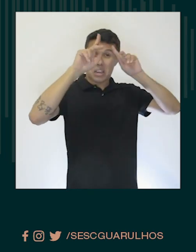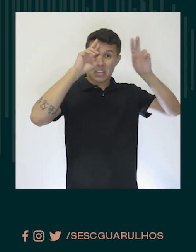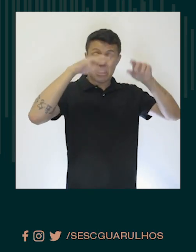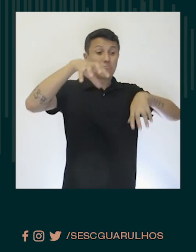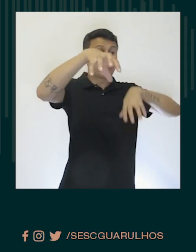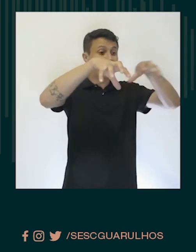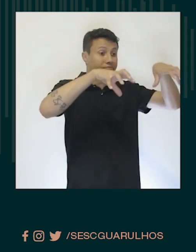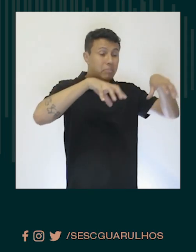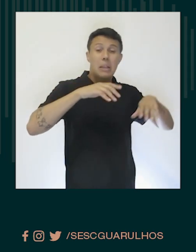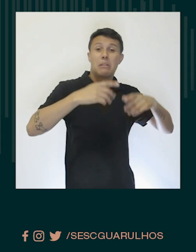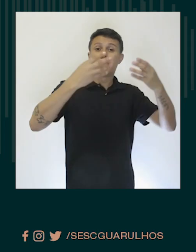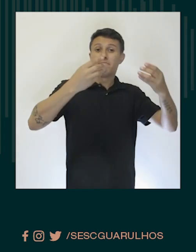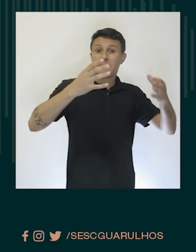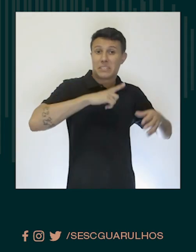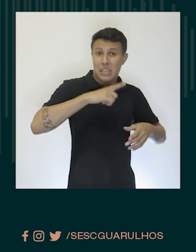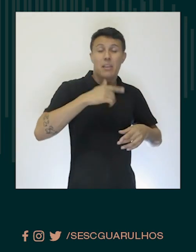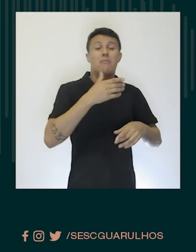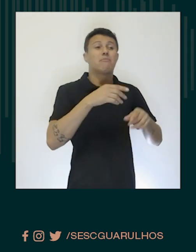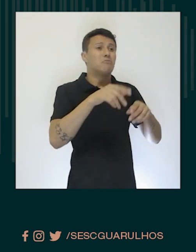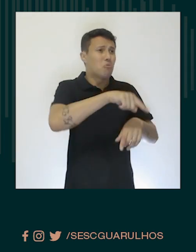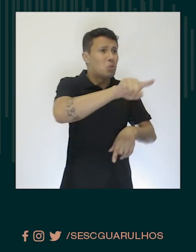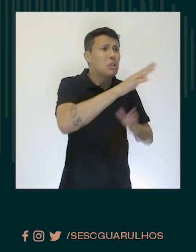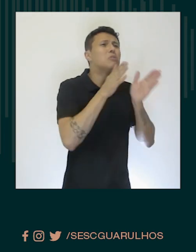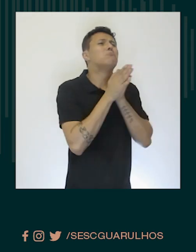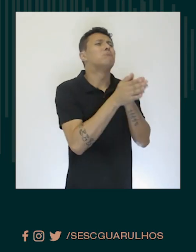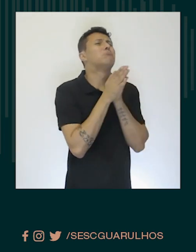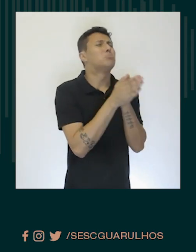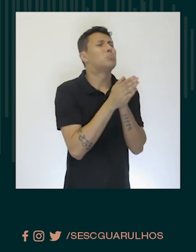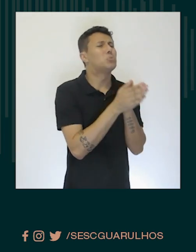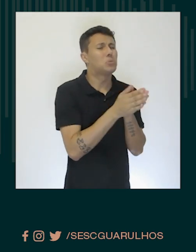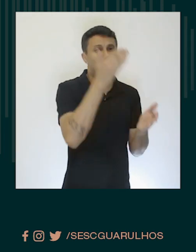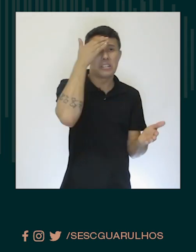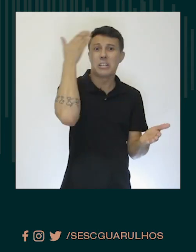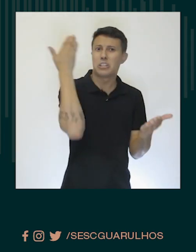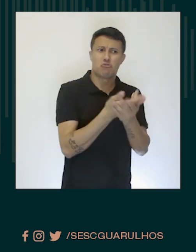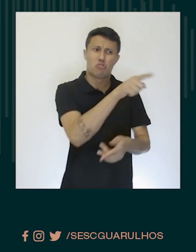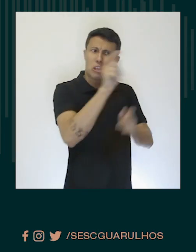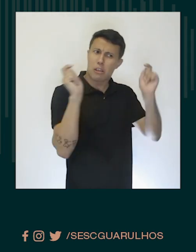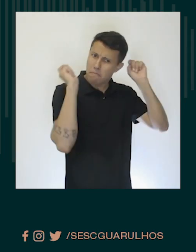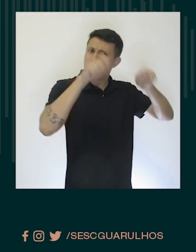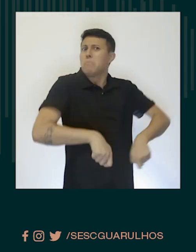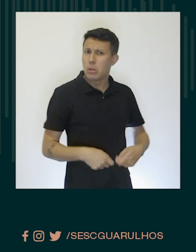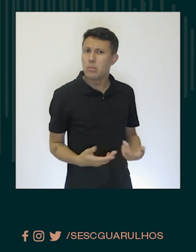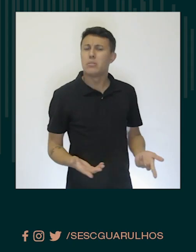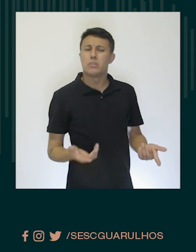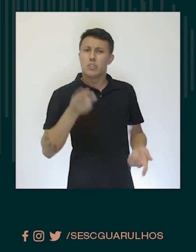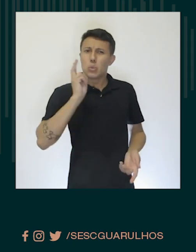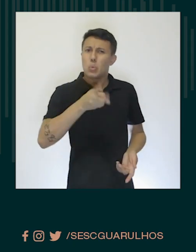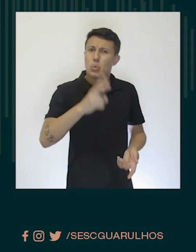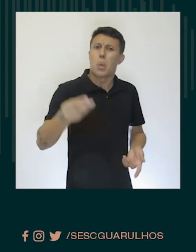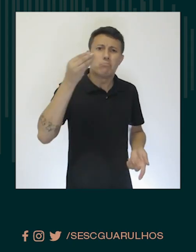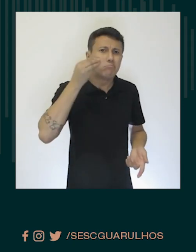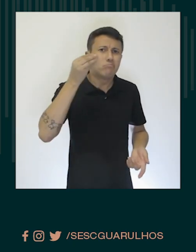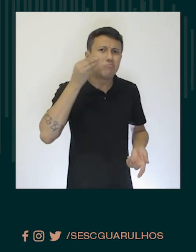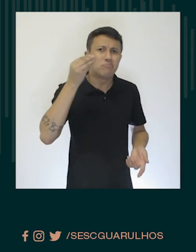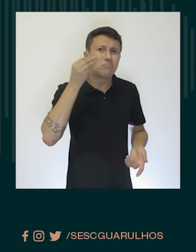em todas as esferas, irmão, irmã, por favor, acredite no potencial que você tem,